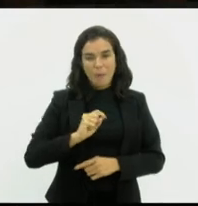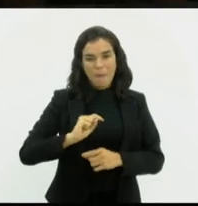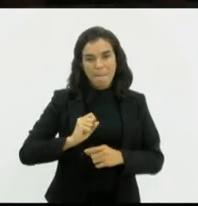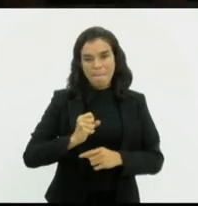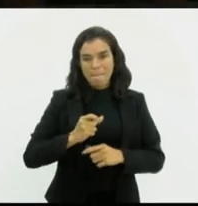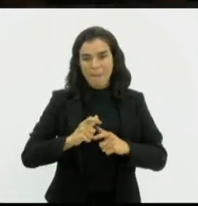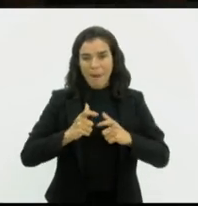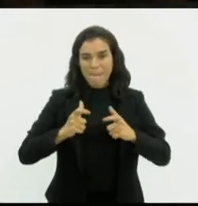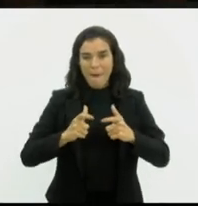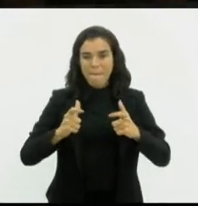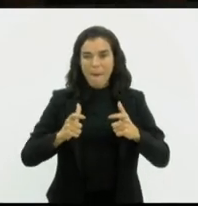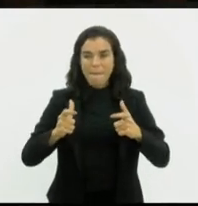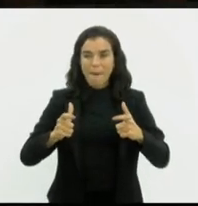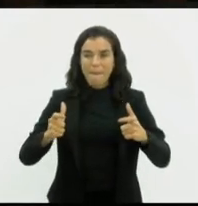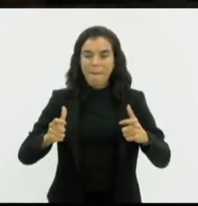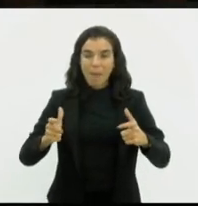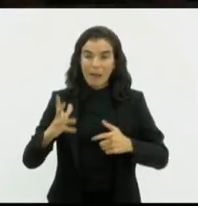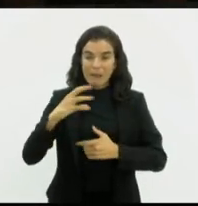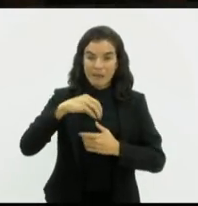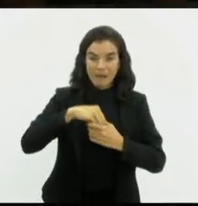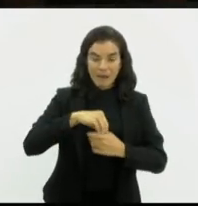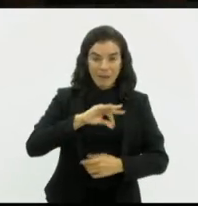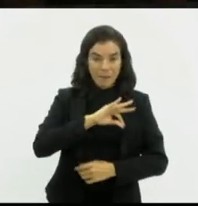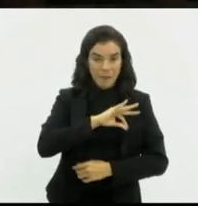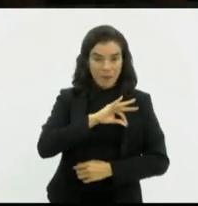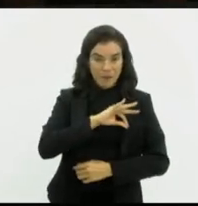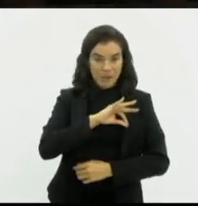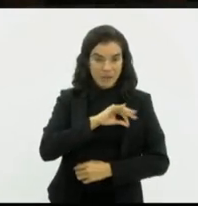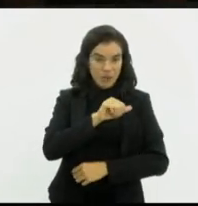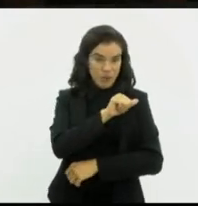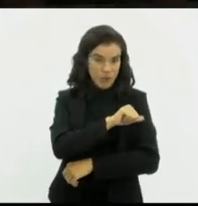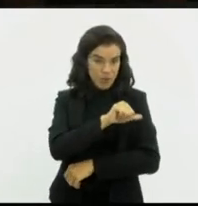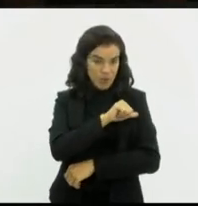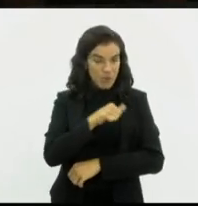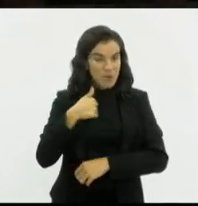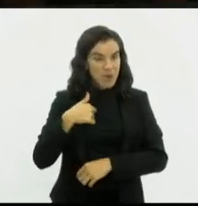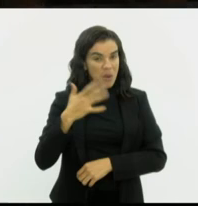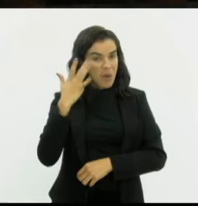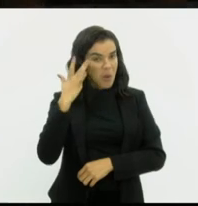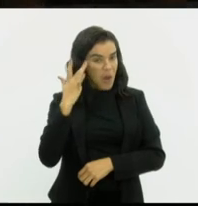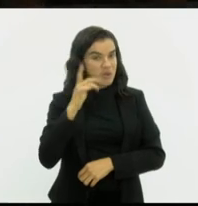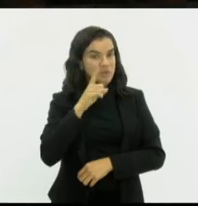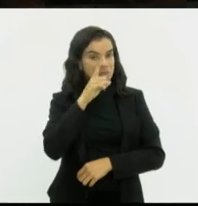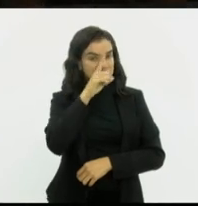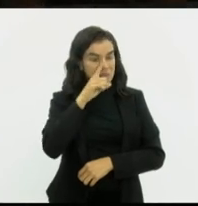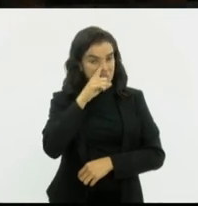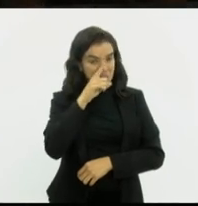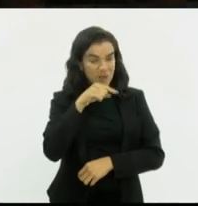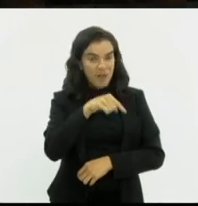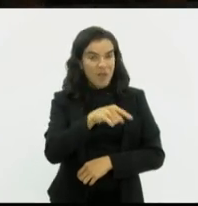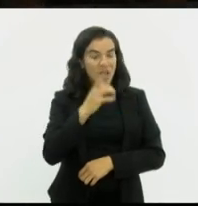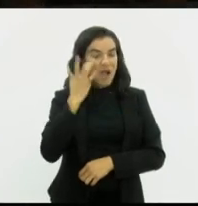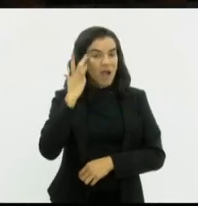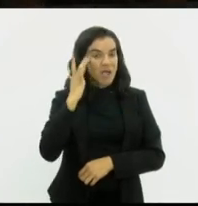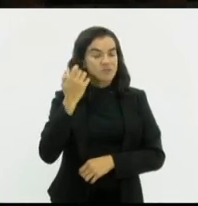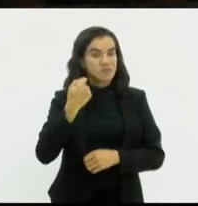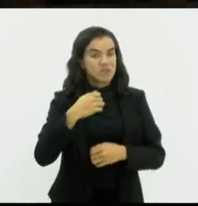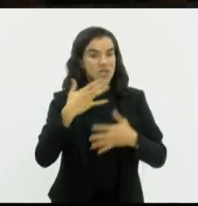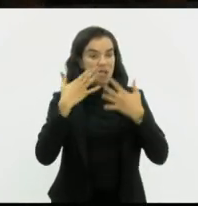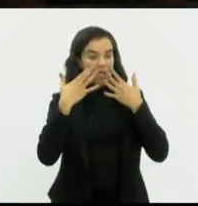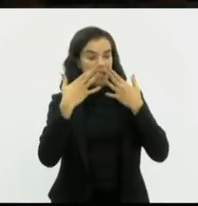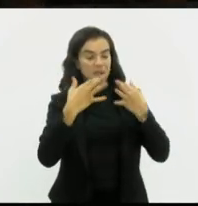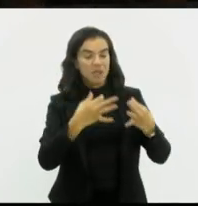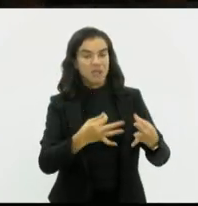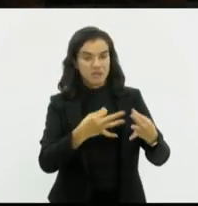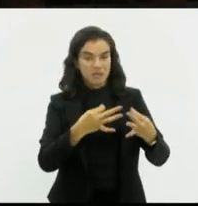multiplicando na polícia do Rio de Janeiro. Acho isso um agravante, acho que isso merece uma atenção da Secretaria